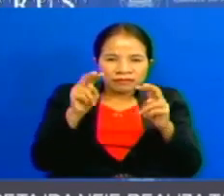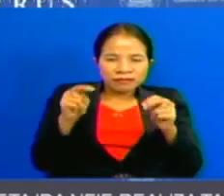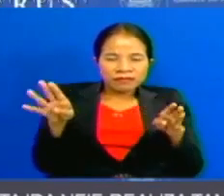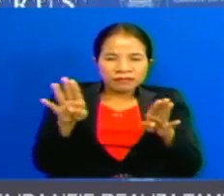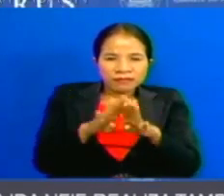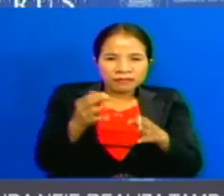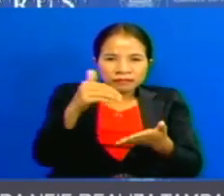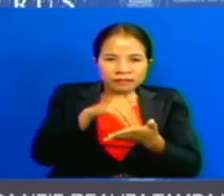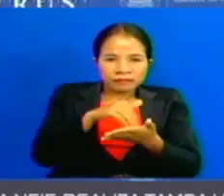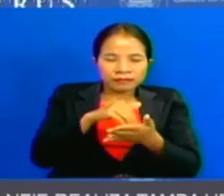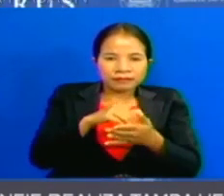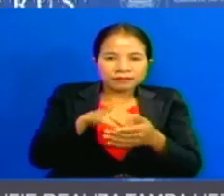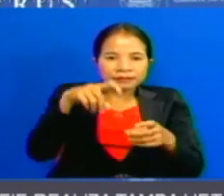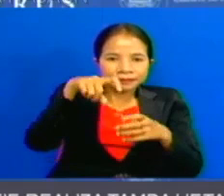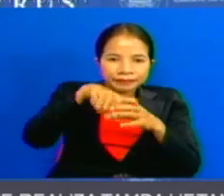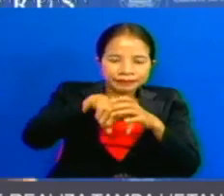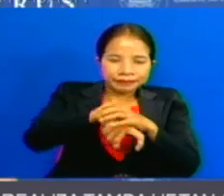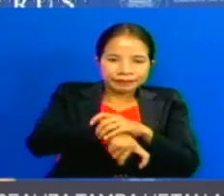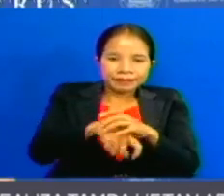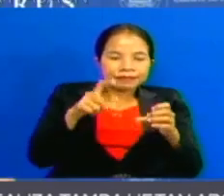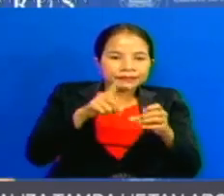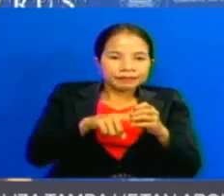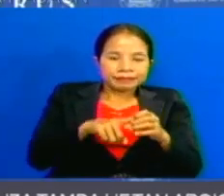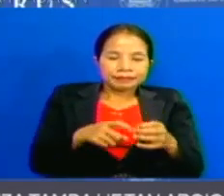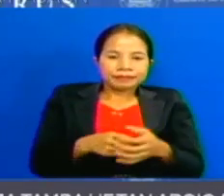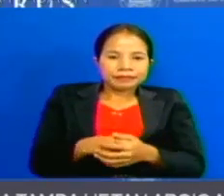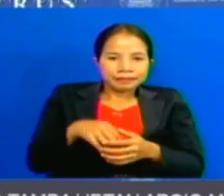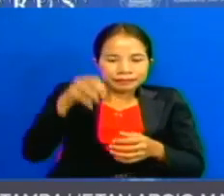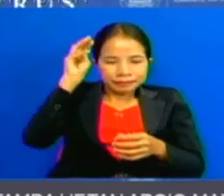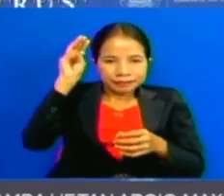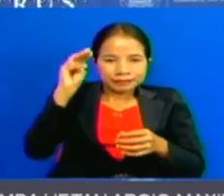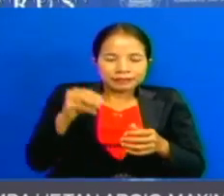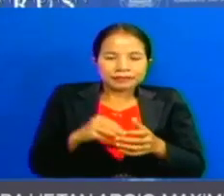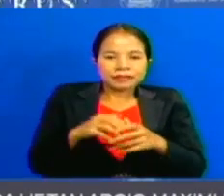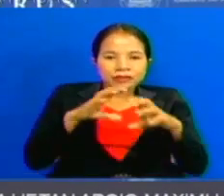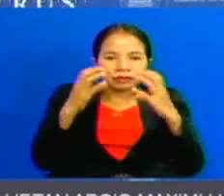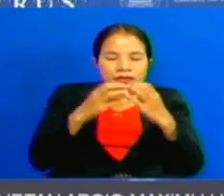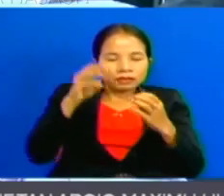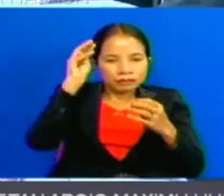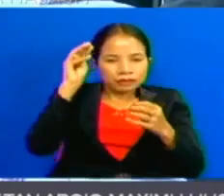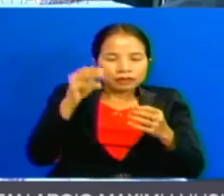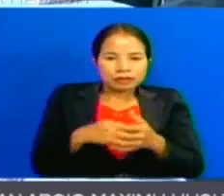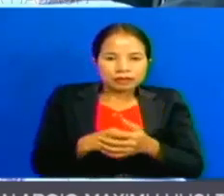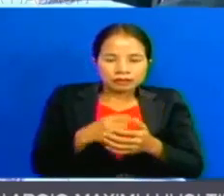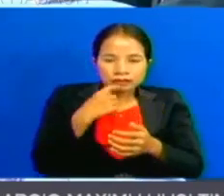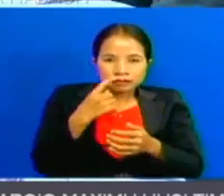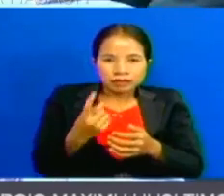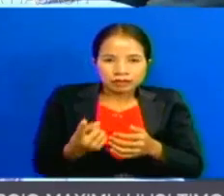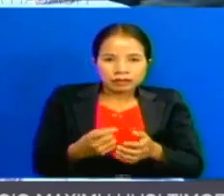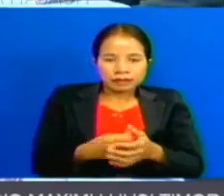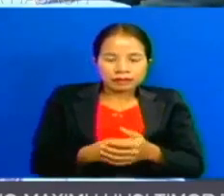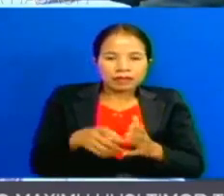mina mata, né? Mina be fura, né? Coac be fura, né? Ministro, Presidência, Conselho Ministro informa Mos.